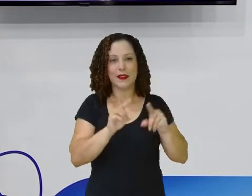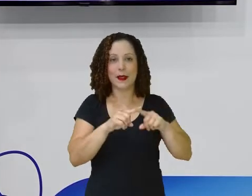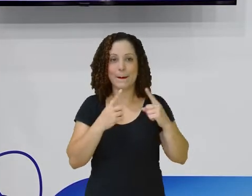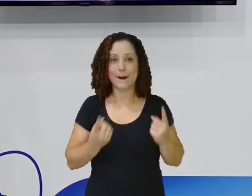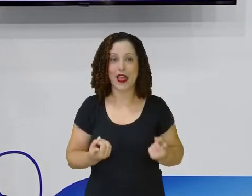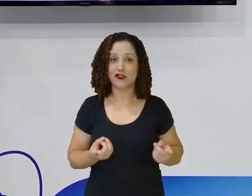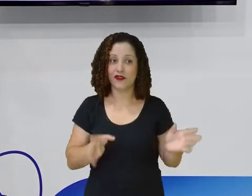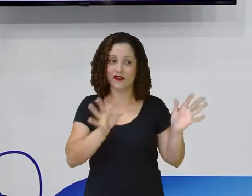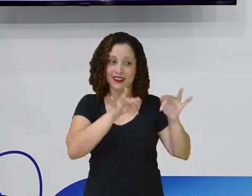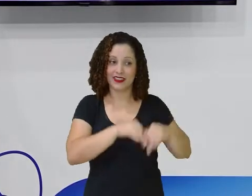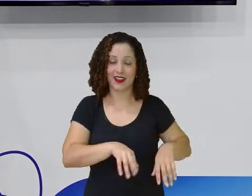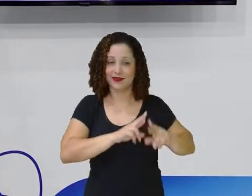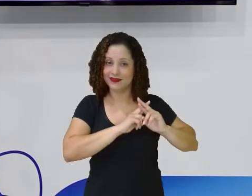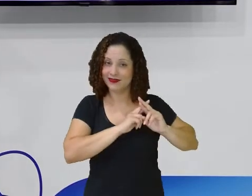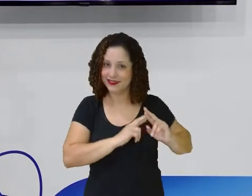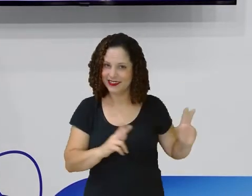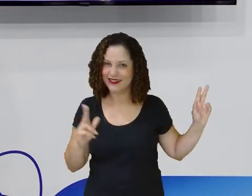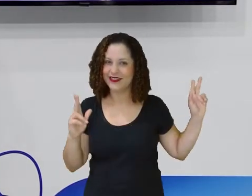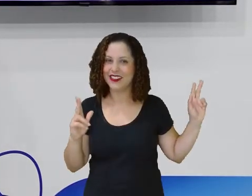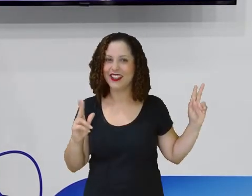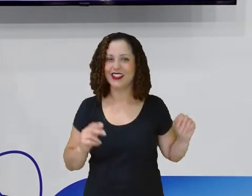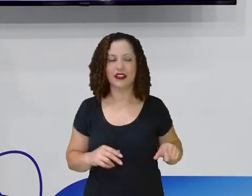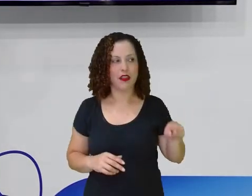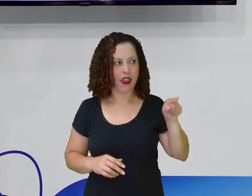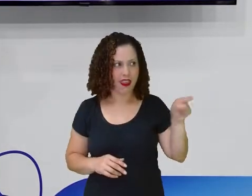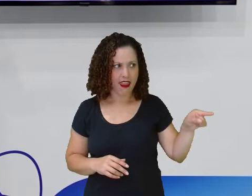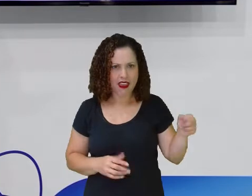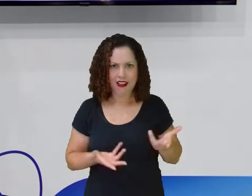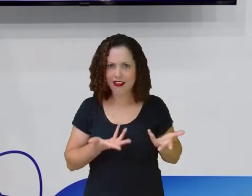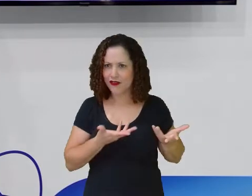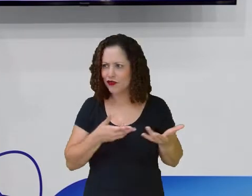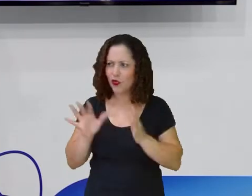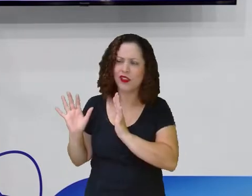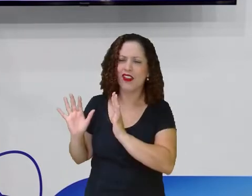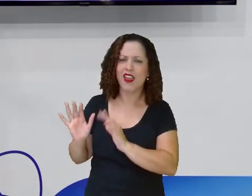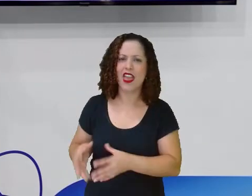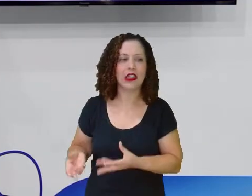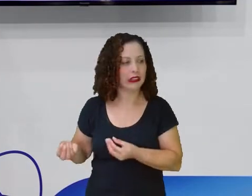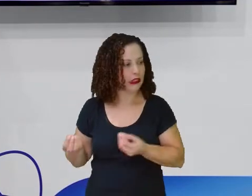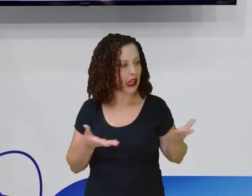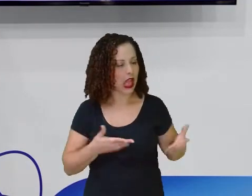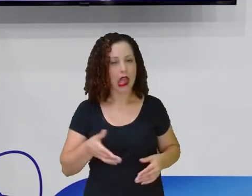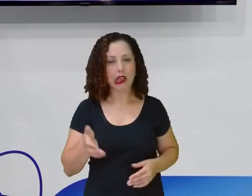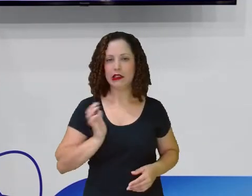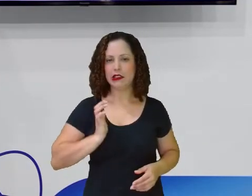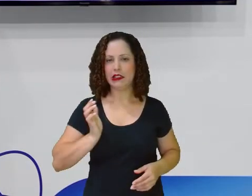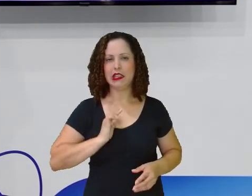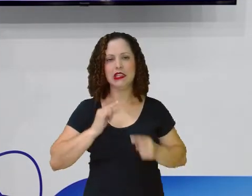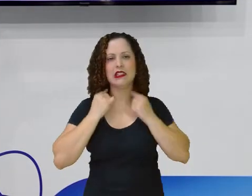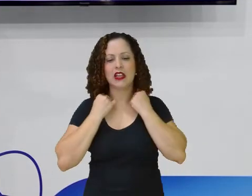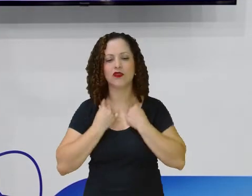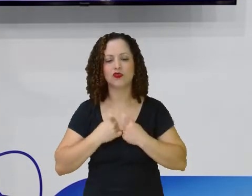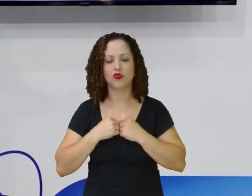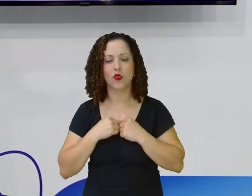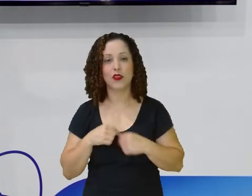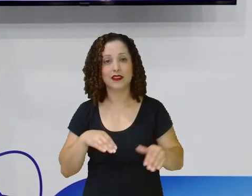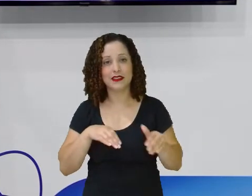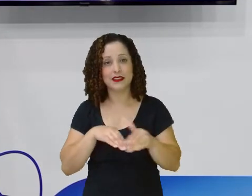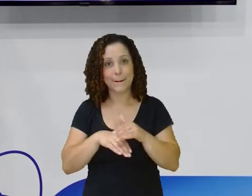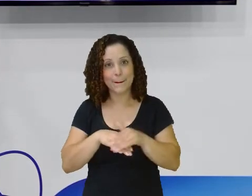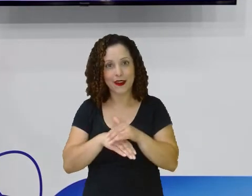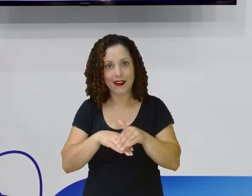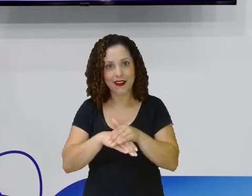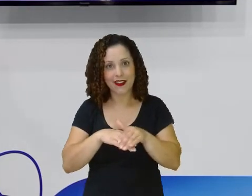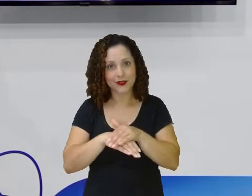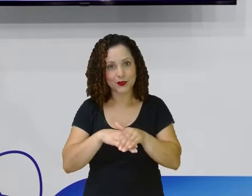Só que o final foi totalmente inesperado. Ele oferece ouro, oferece joias, até sapatos, mesmo ela tendo um